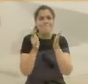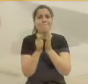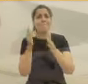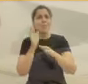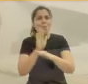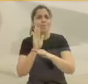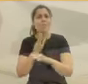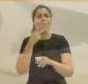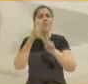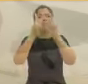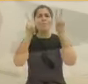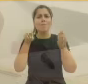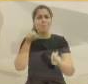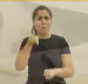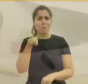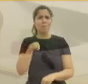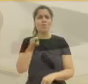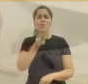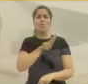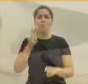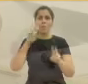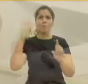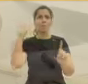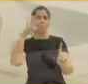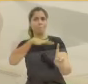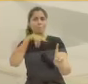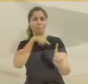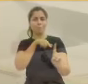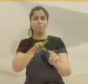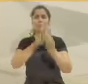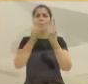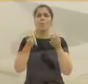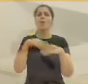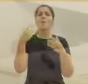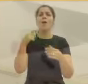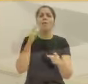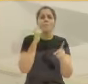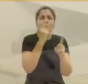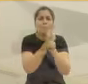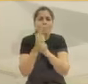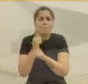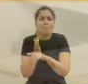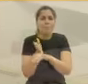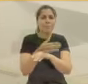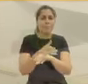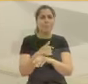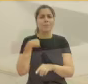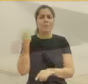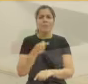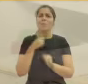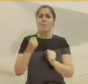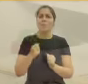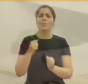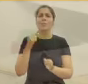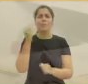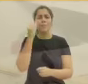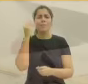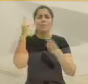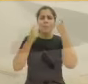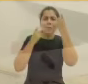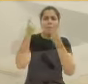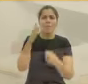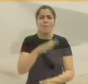e chamando a atenção sobre quais são os sinais precoces que a gente poderia estar se preocupando se a criança está dentro do